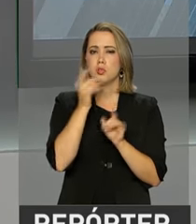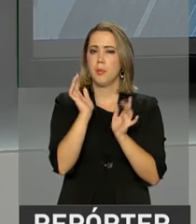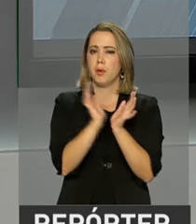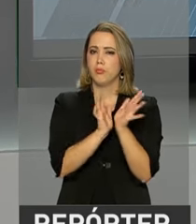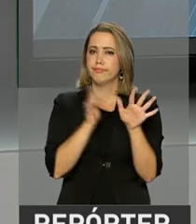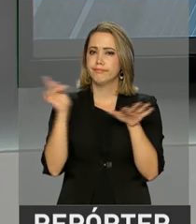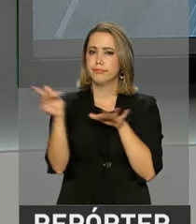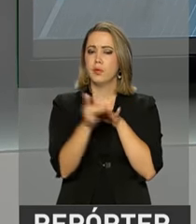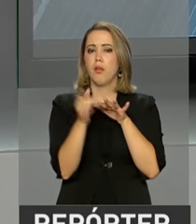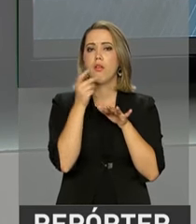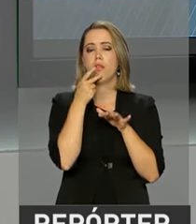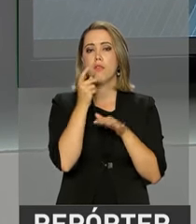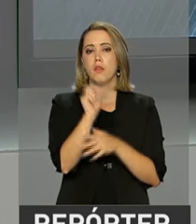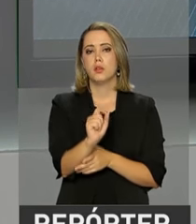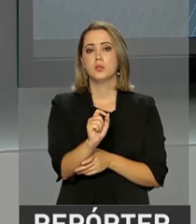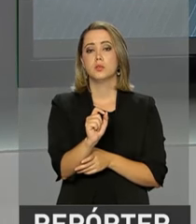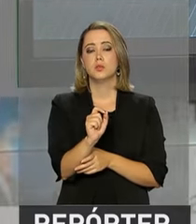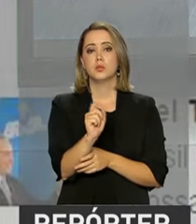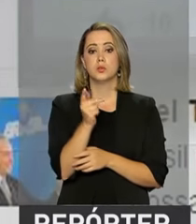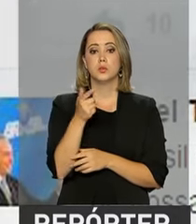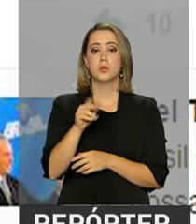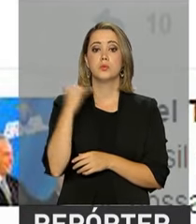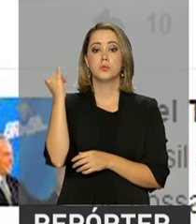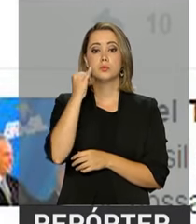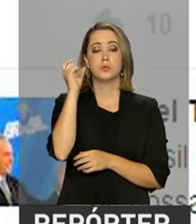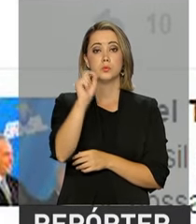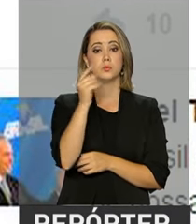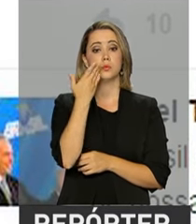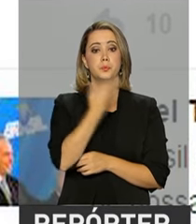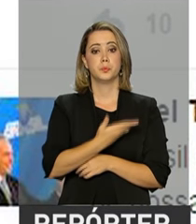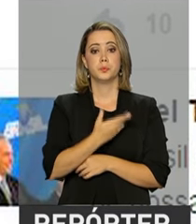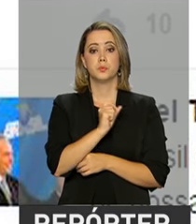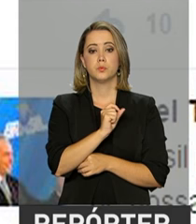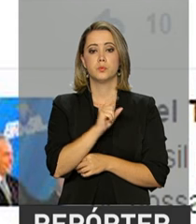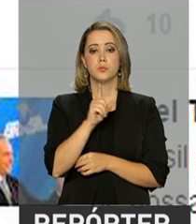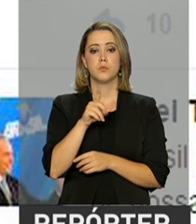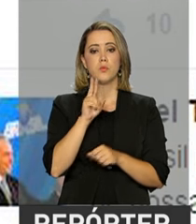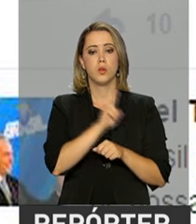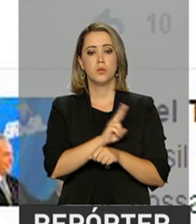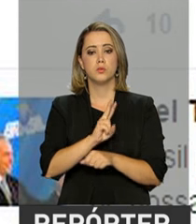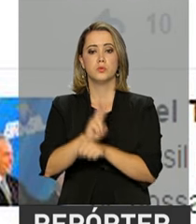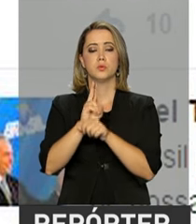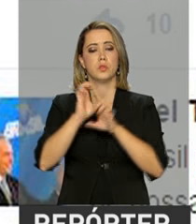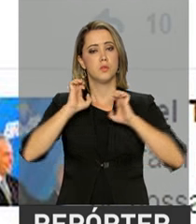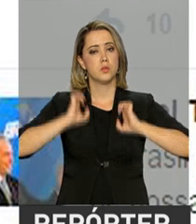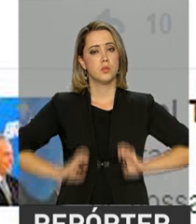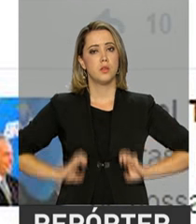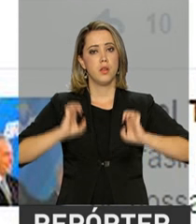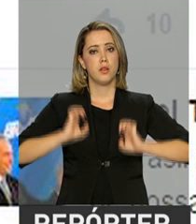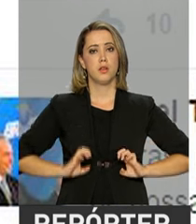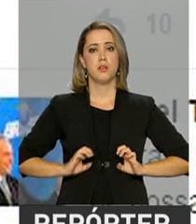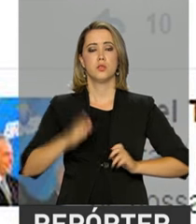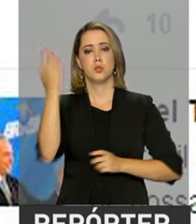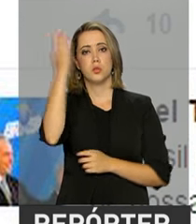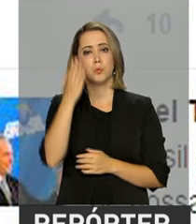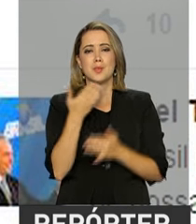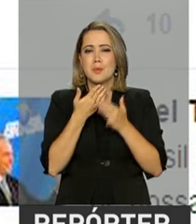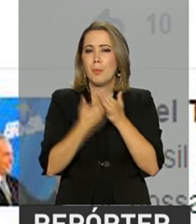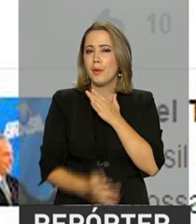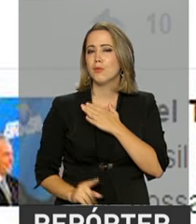rede social, onde ressaltou que Carlos Chagas foi um defensor da ética e que o Brasil